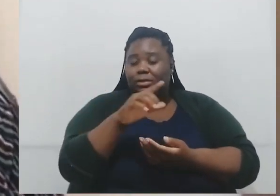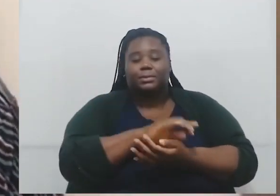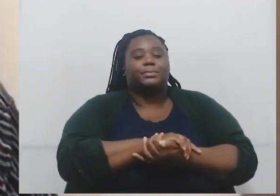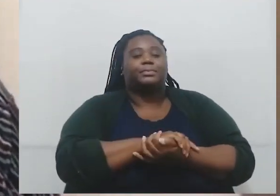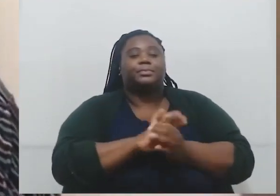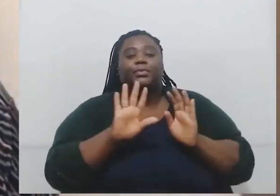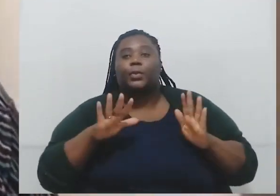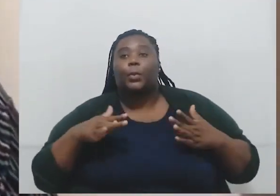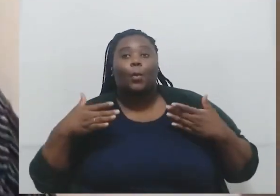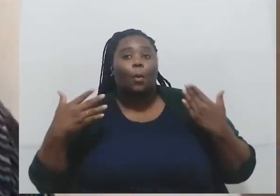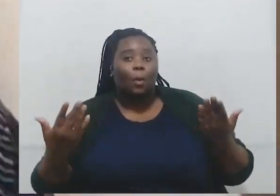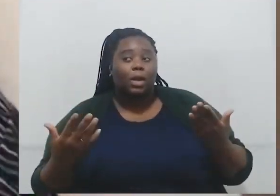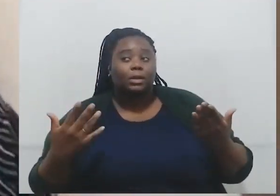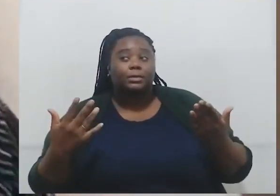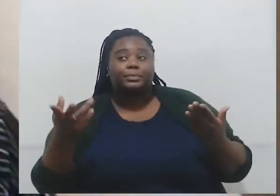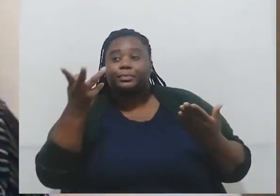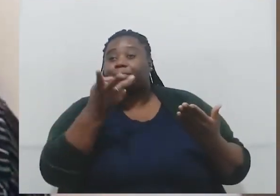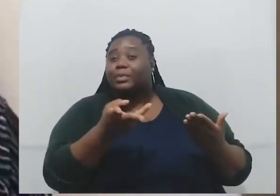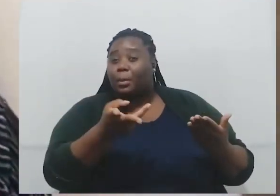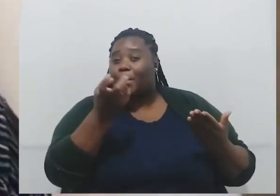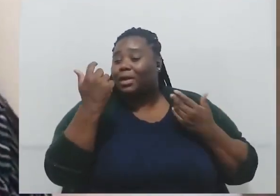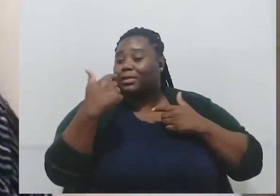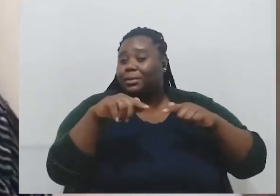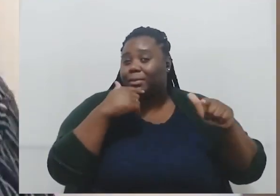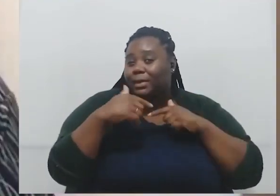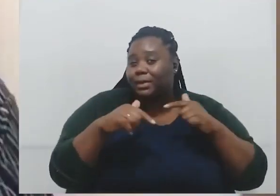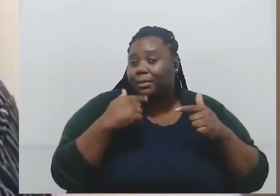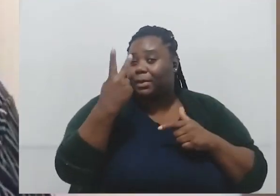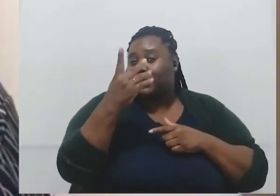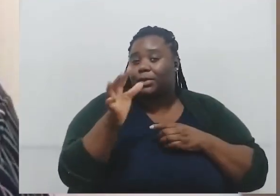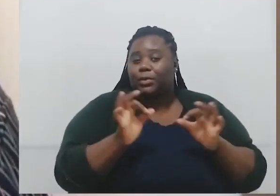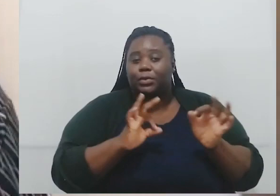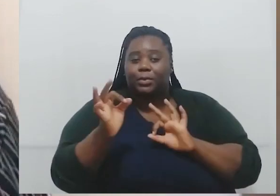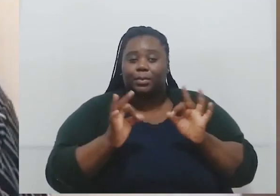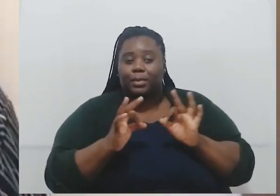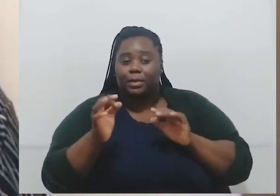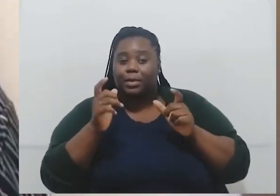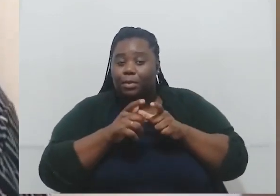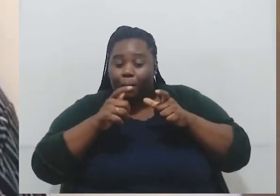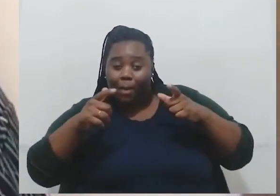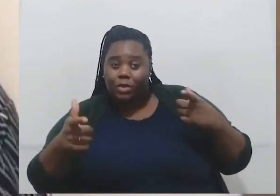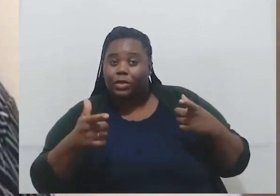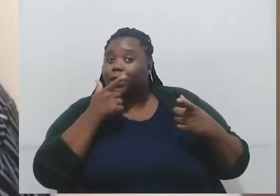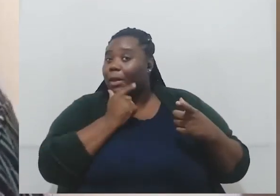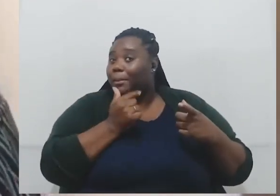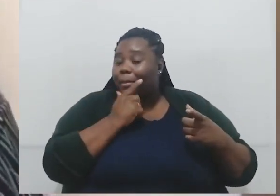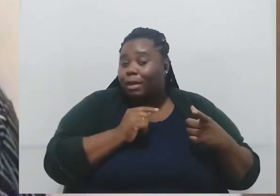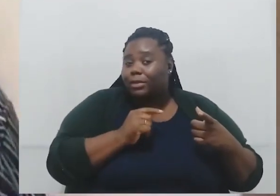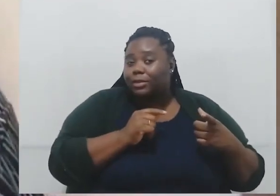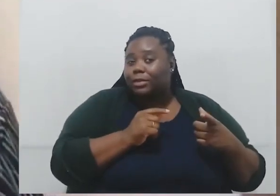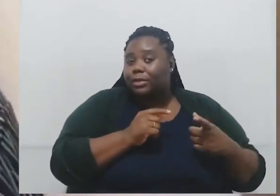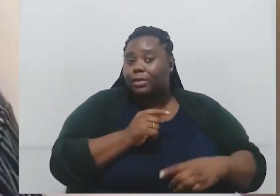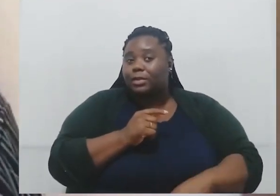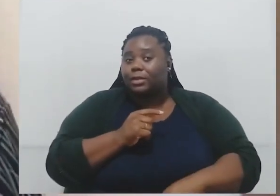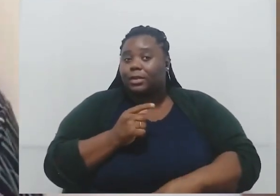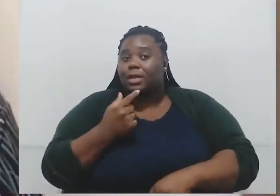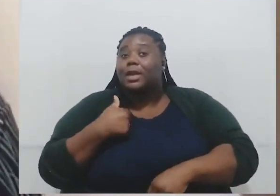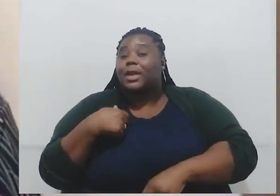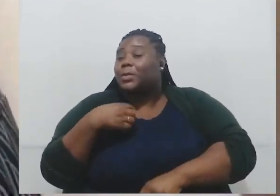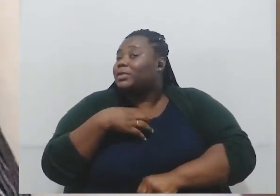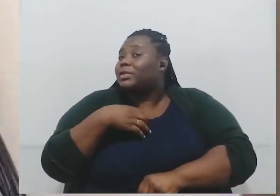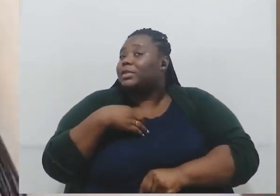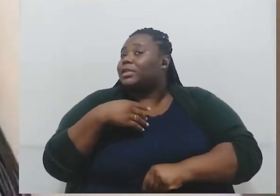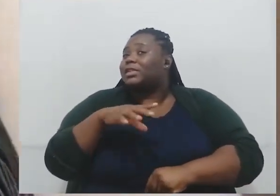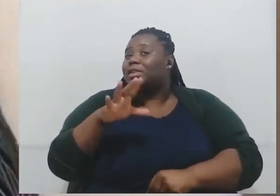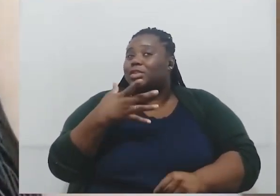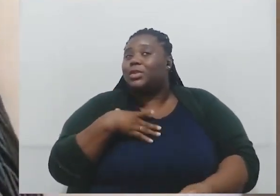nesses 2 projetos, majoritariamente masculinos, eu sentia muita resistência, assim, do elenco nos 2